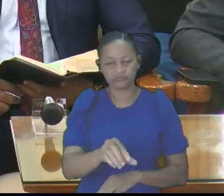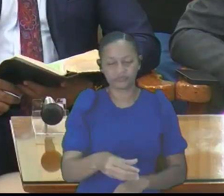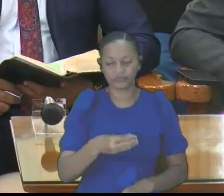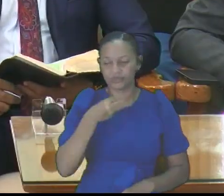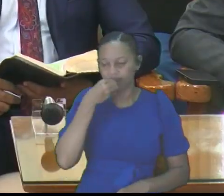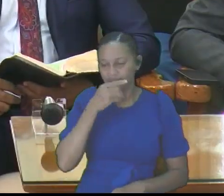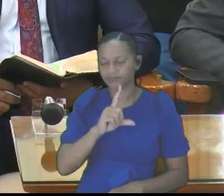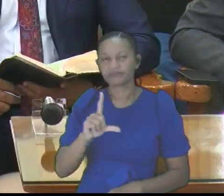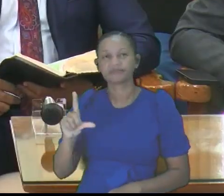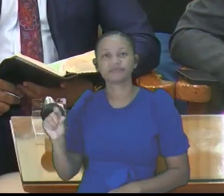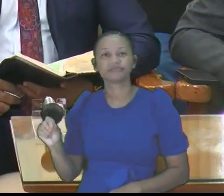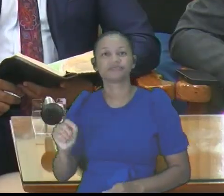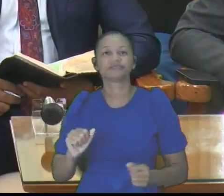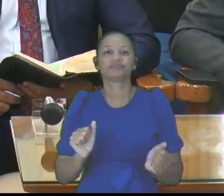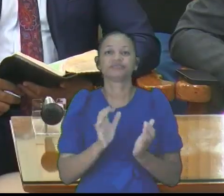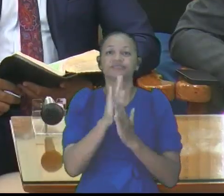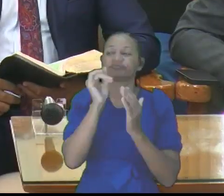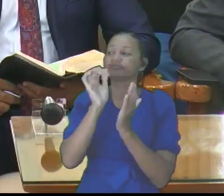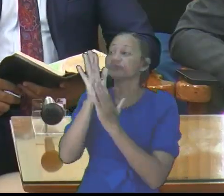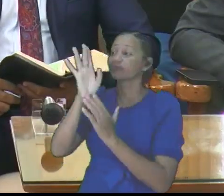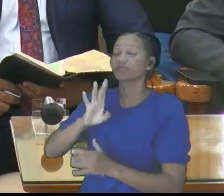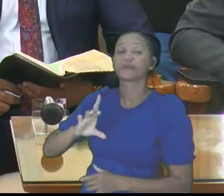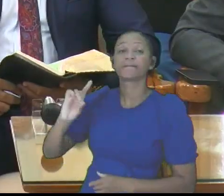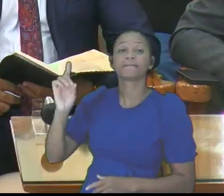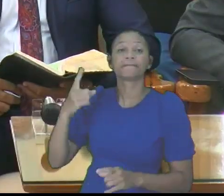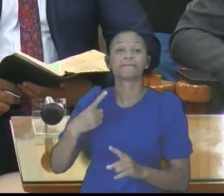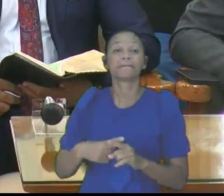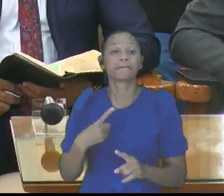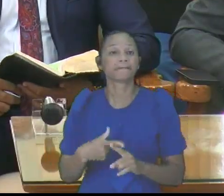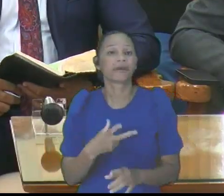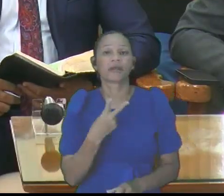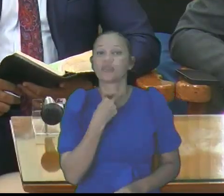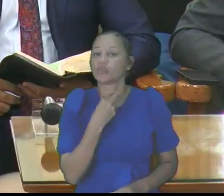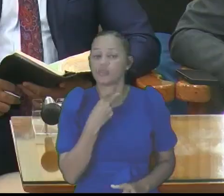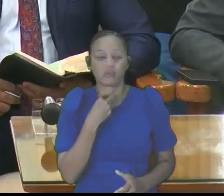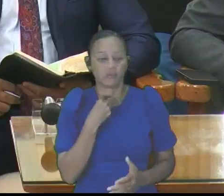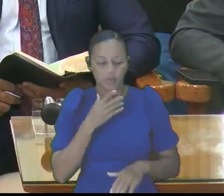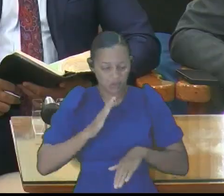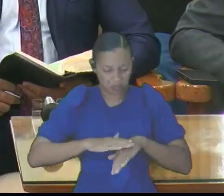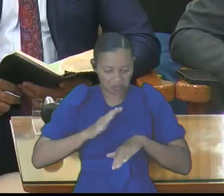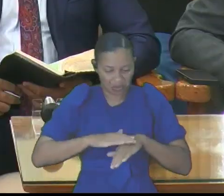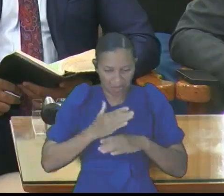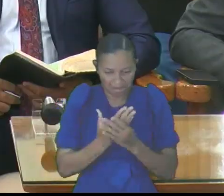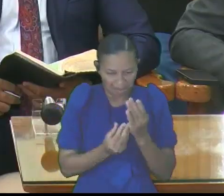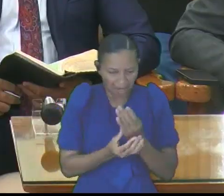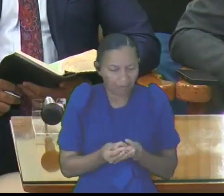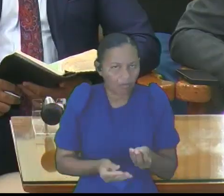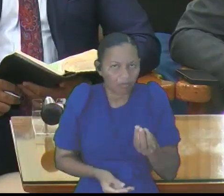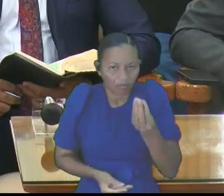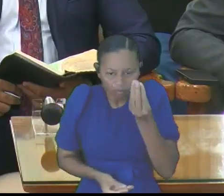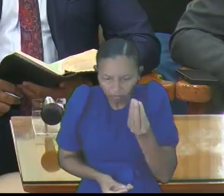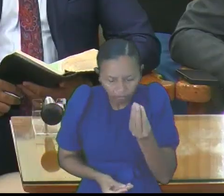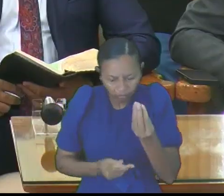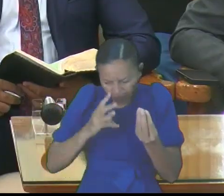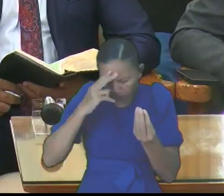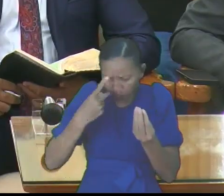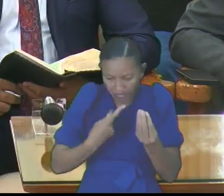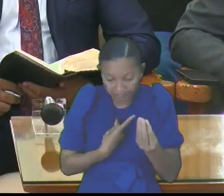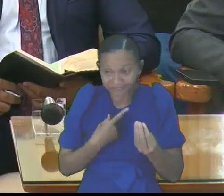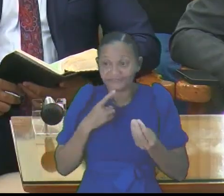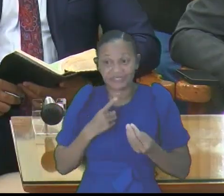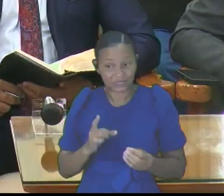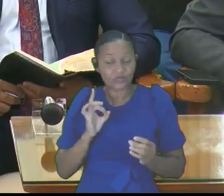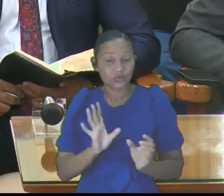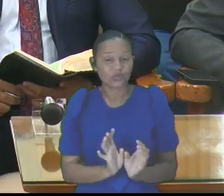saía. Louvado seja Deus, porque ninguém pode tomar ceia das suas próprias mãos. Ceia só é ceia se eu estiver